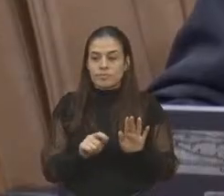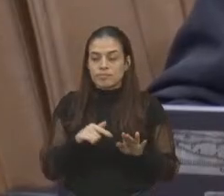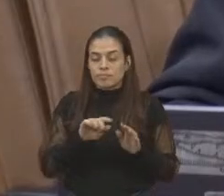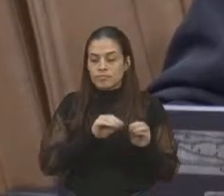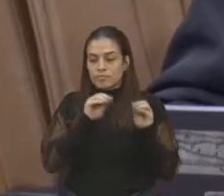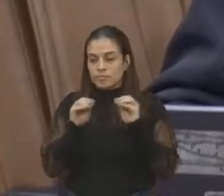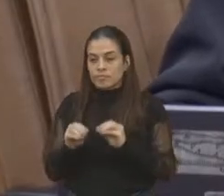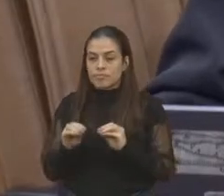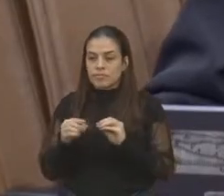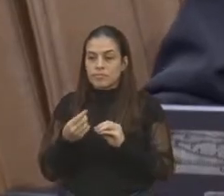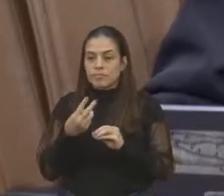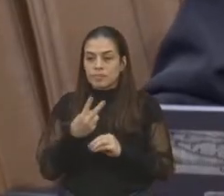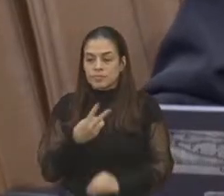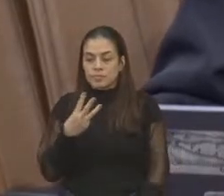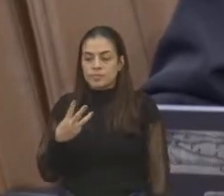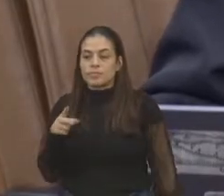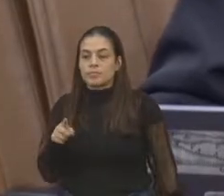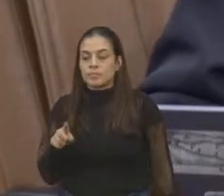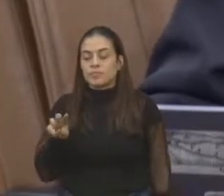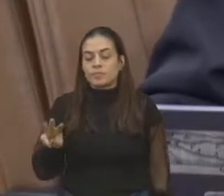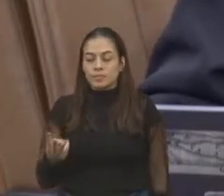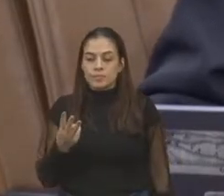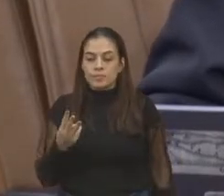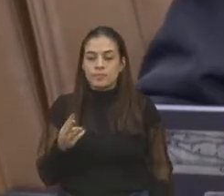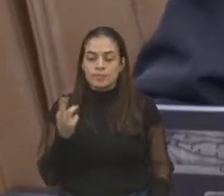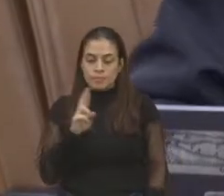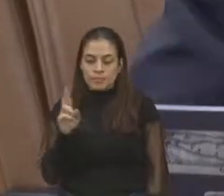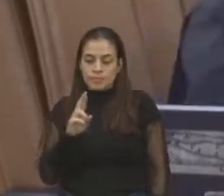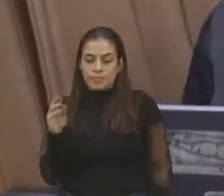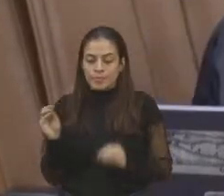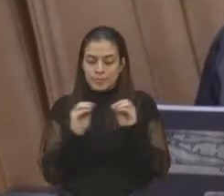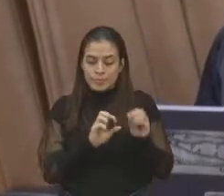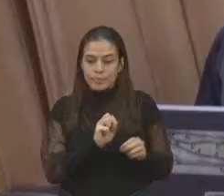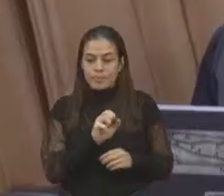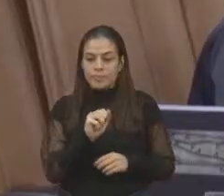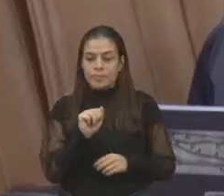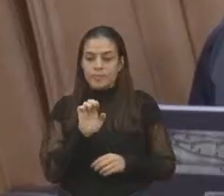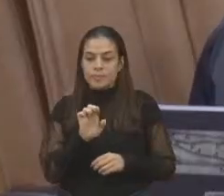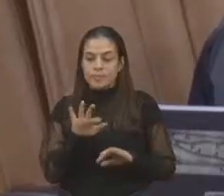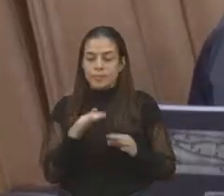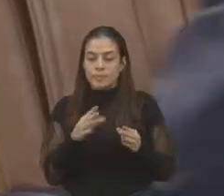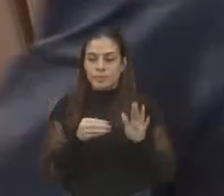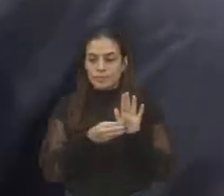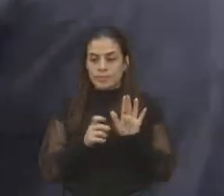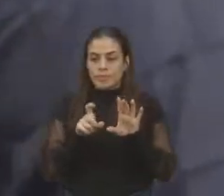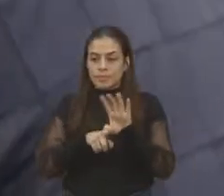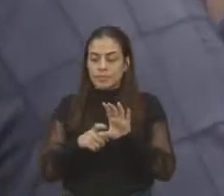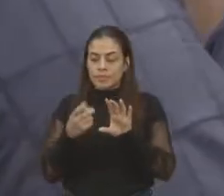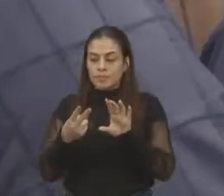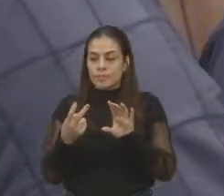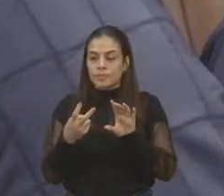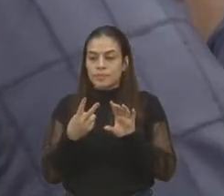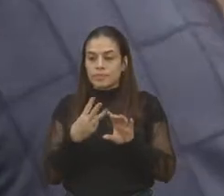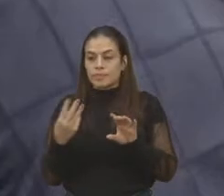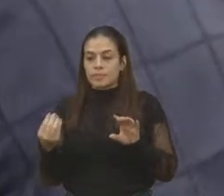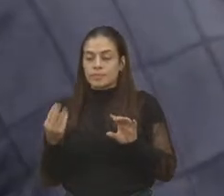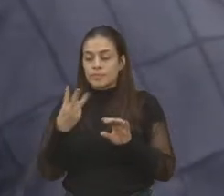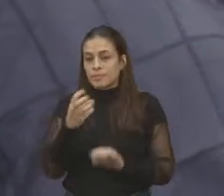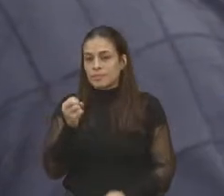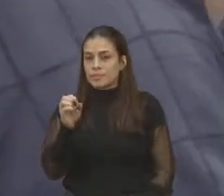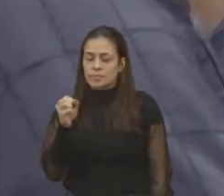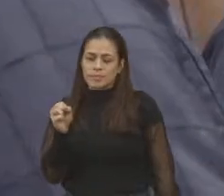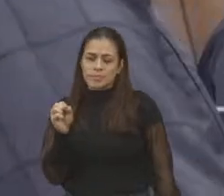vai ser de 231 milhões de reais para o SAI. No anexo 5, é de 390 milhões. E na apresentação está